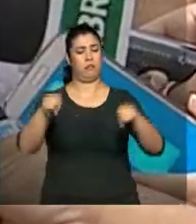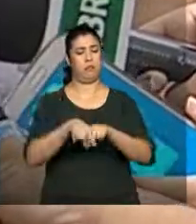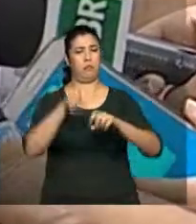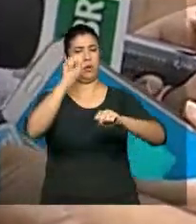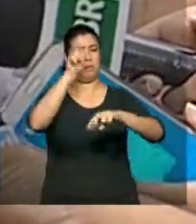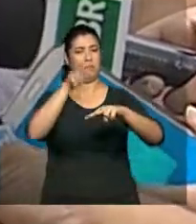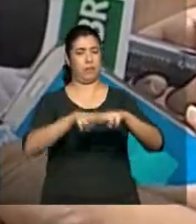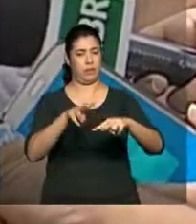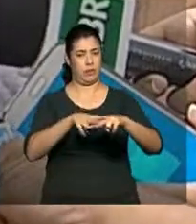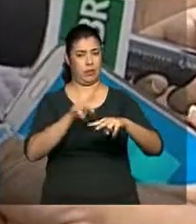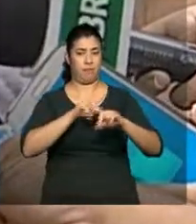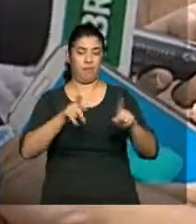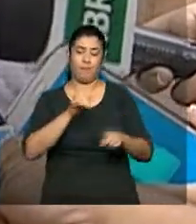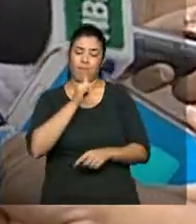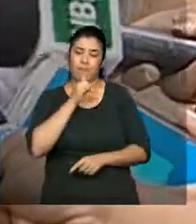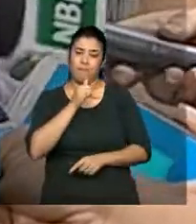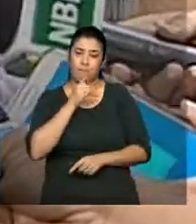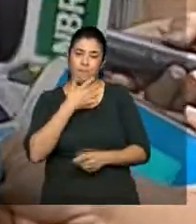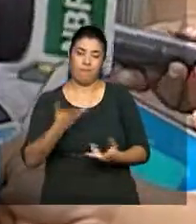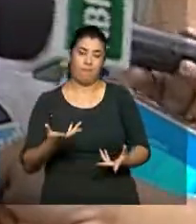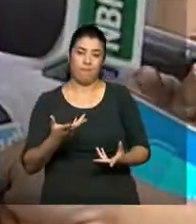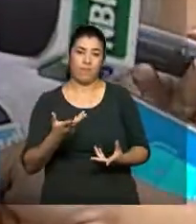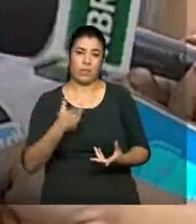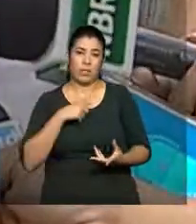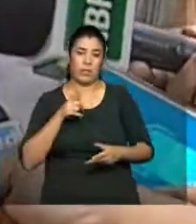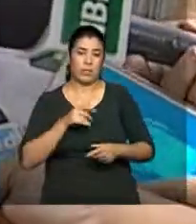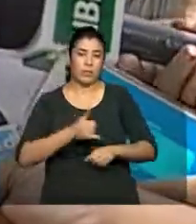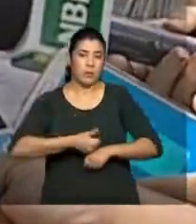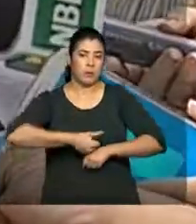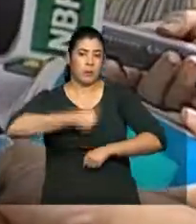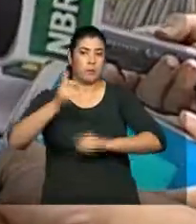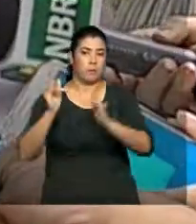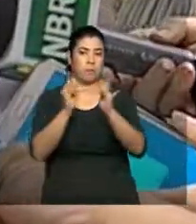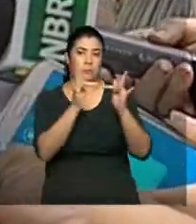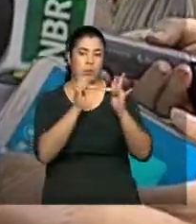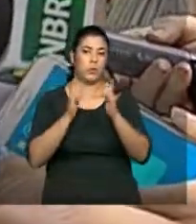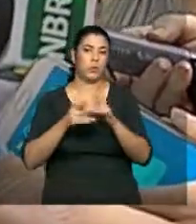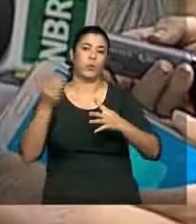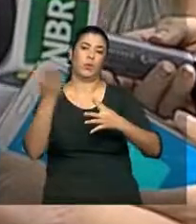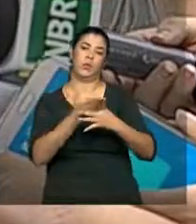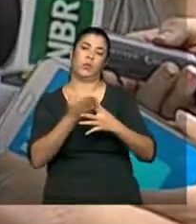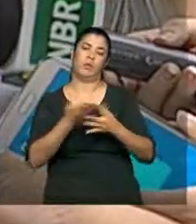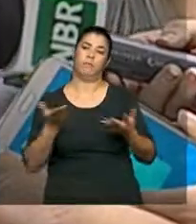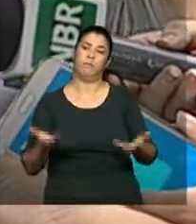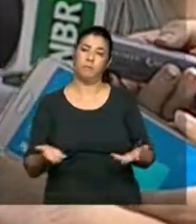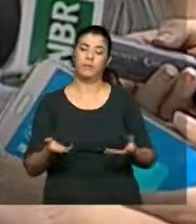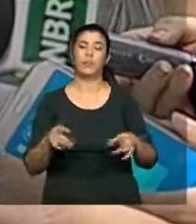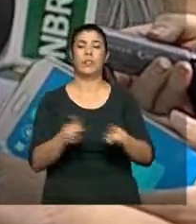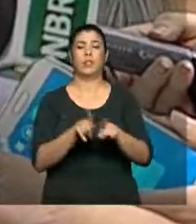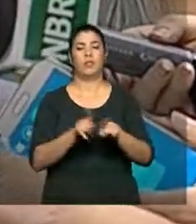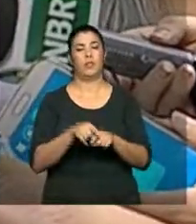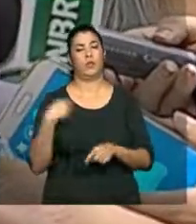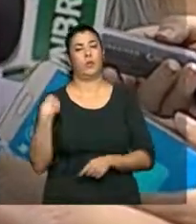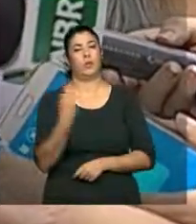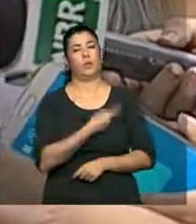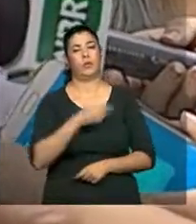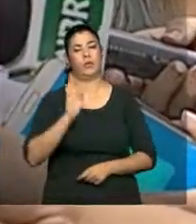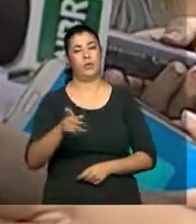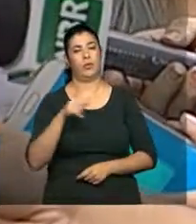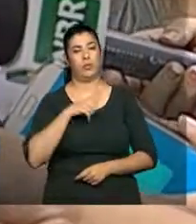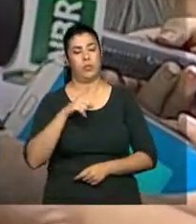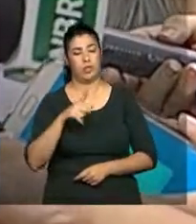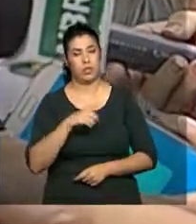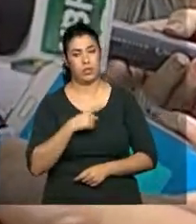mas infelizmente entra para fazer um aperfeiçoamento na criminalidade. Nós temos toda uma preocupação